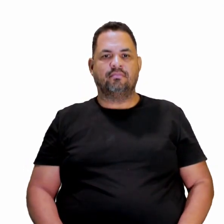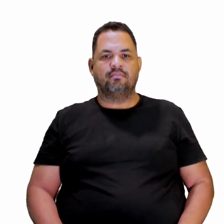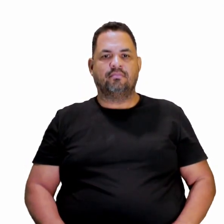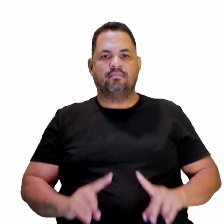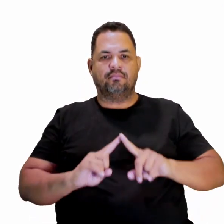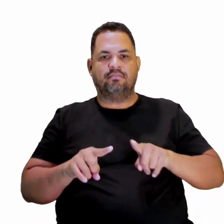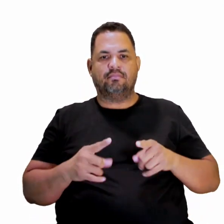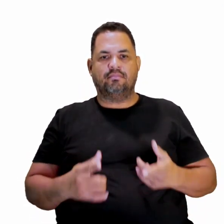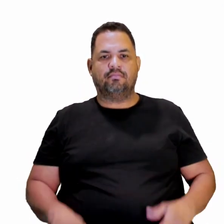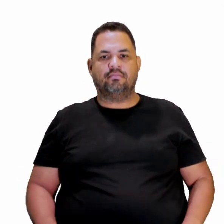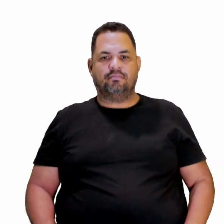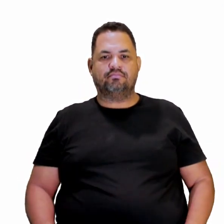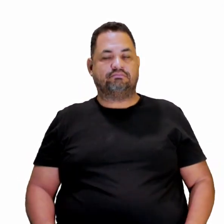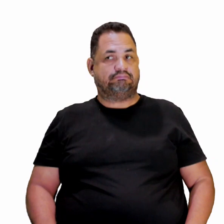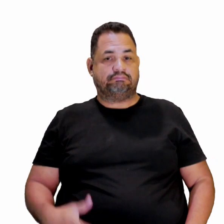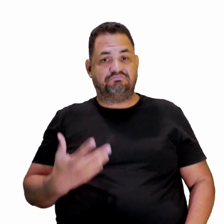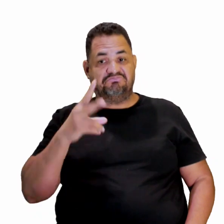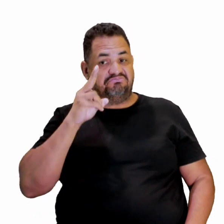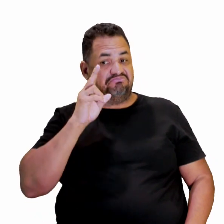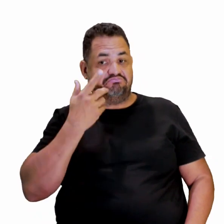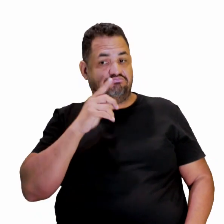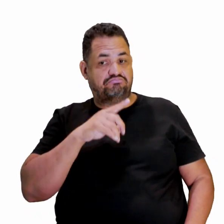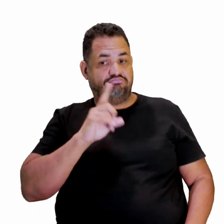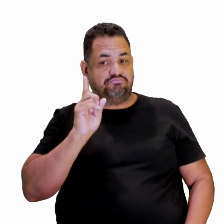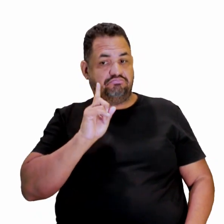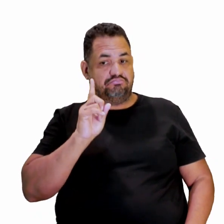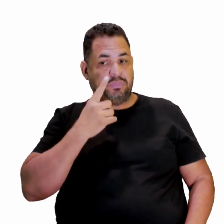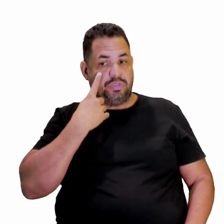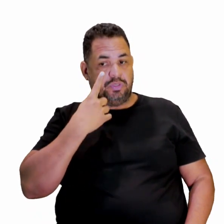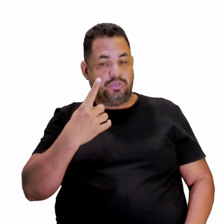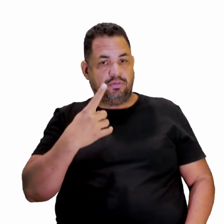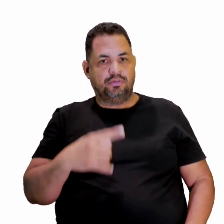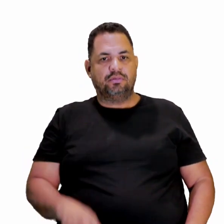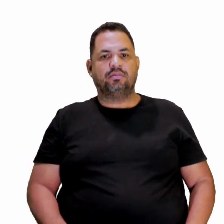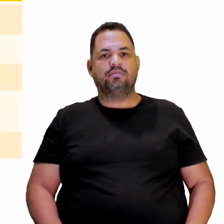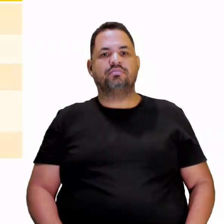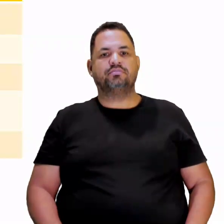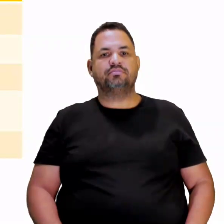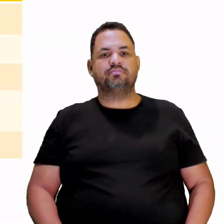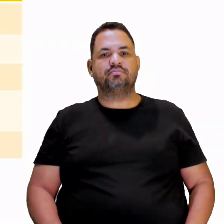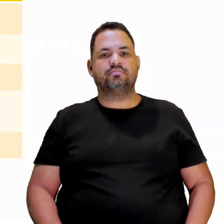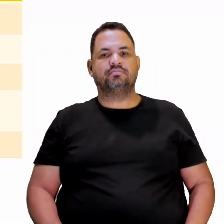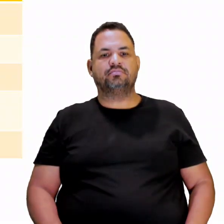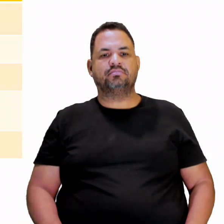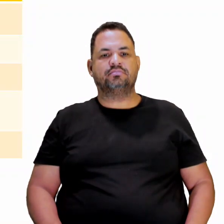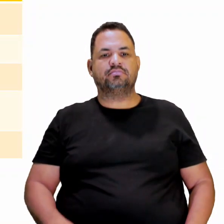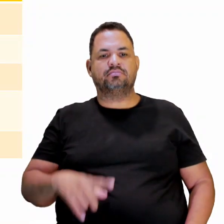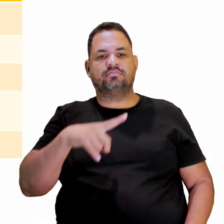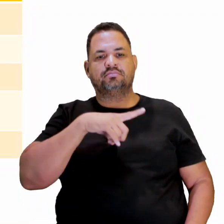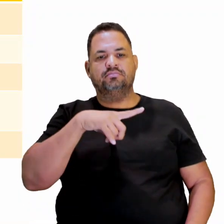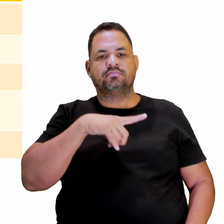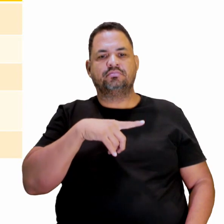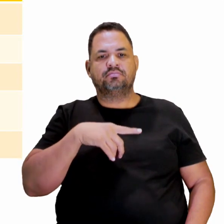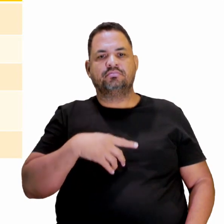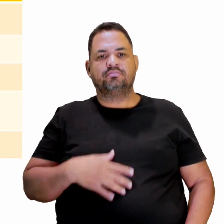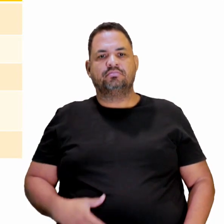Mas, enfim, passou batido, inclusive, lá na aula 37.1. Temos aí as